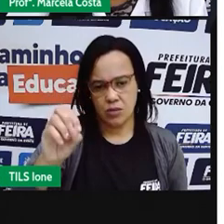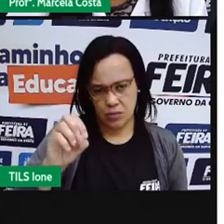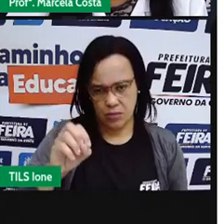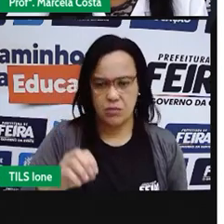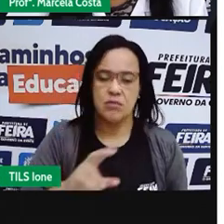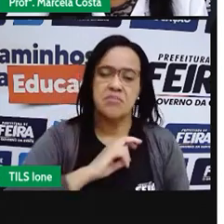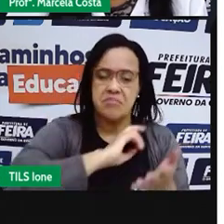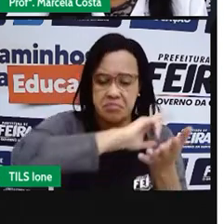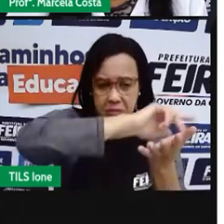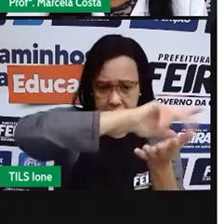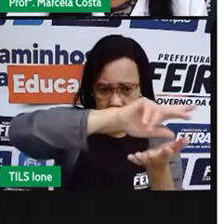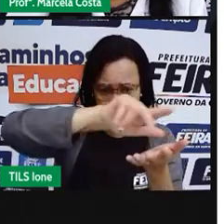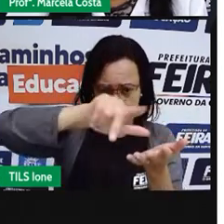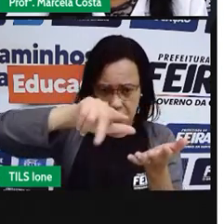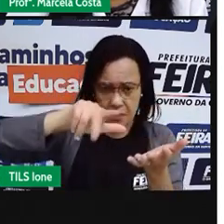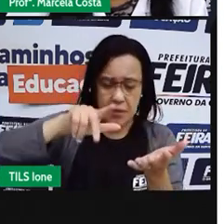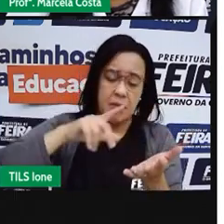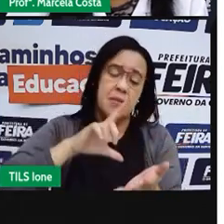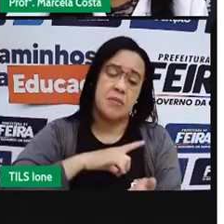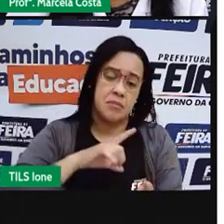Vários.